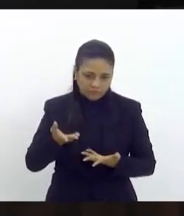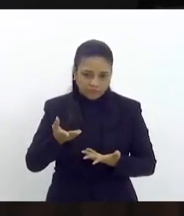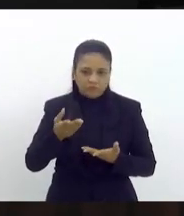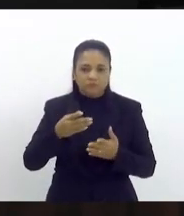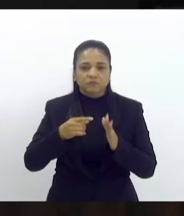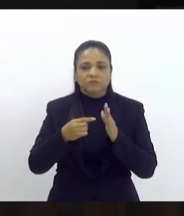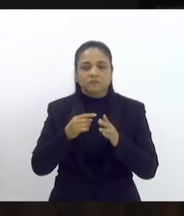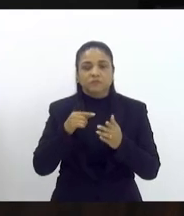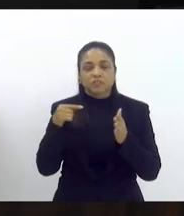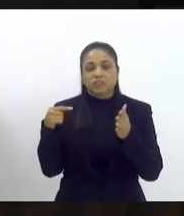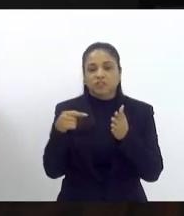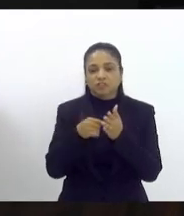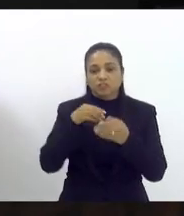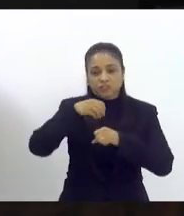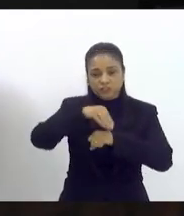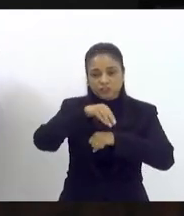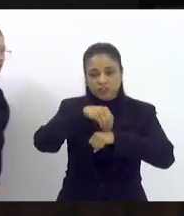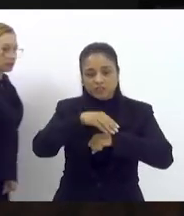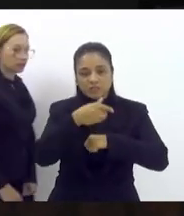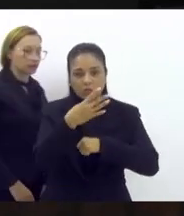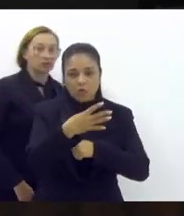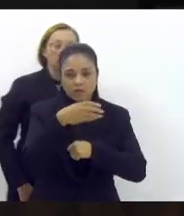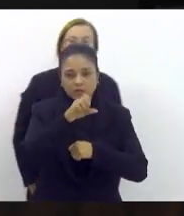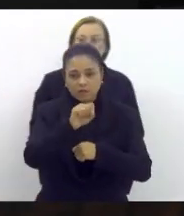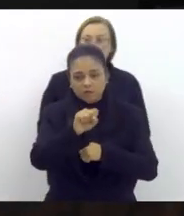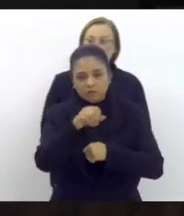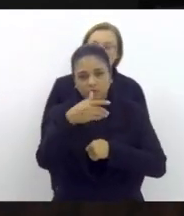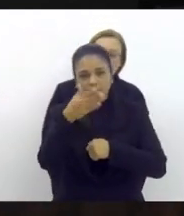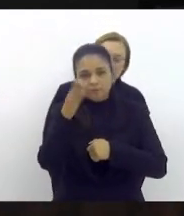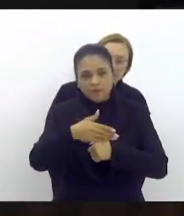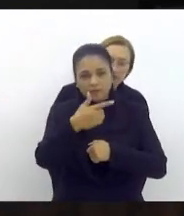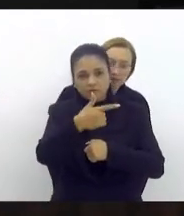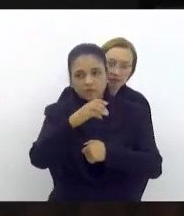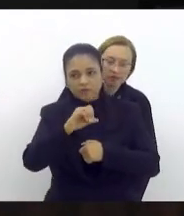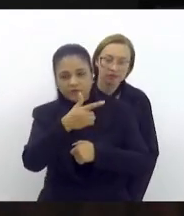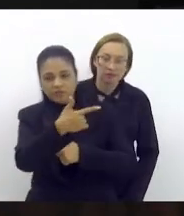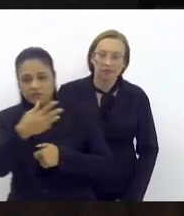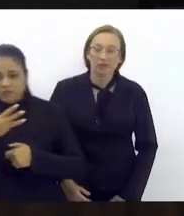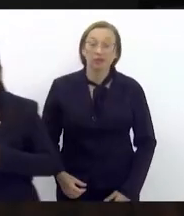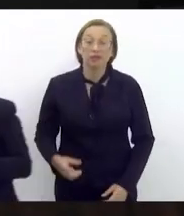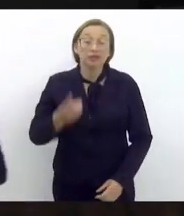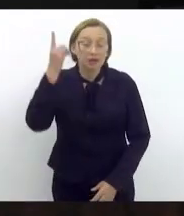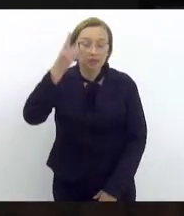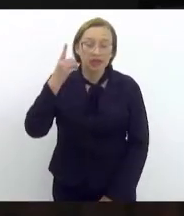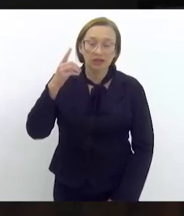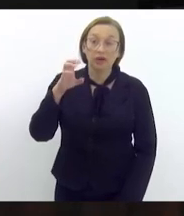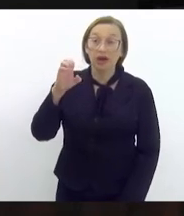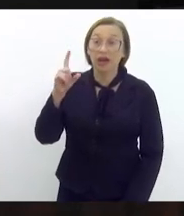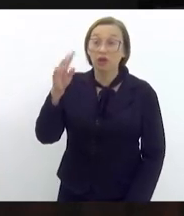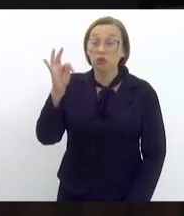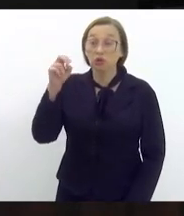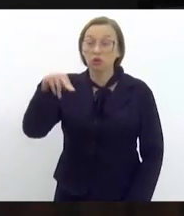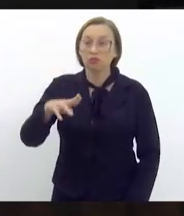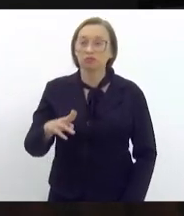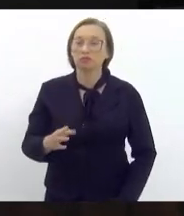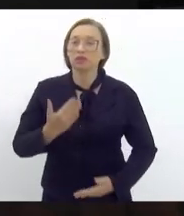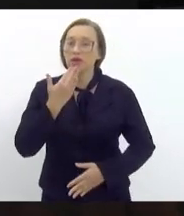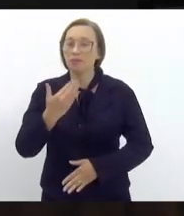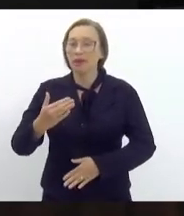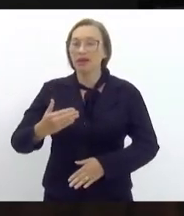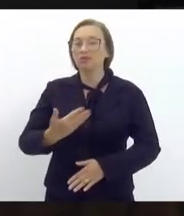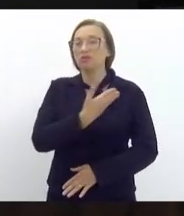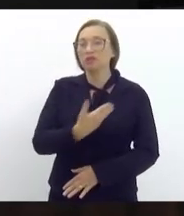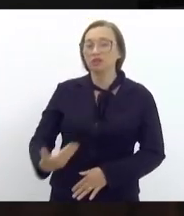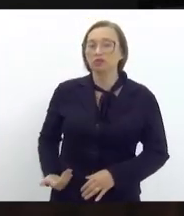indicação legislativa número 48 2023 de autoria do deputado Elton Cristo que solicita o excelentíssimo senhor